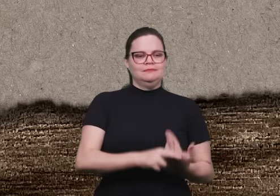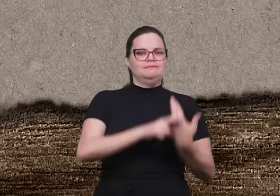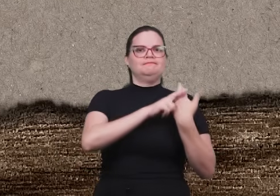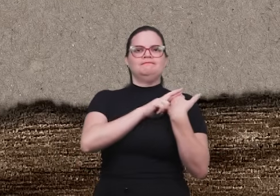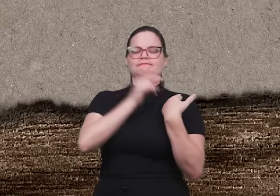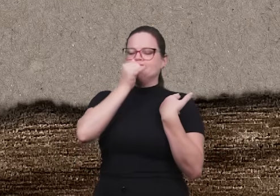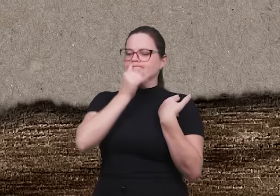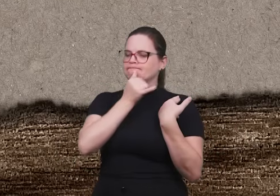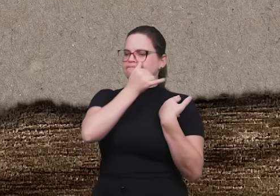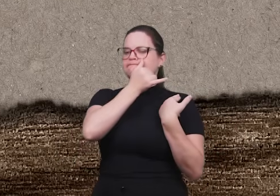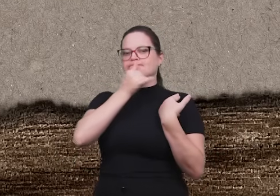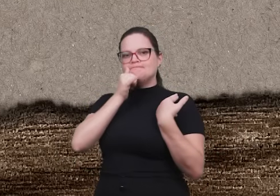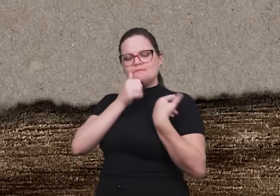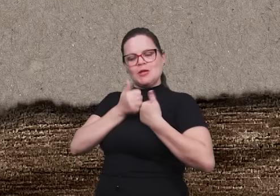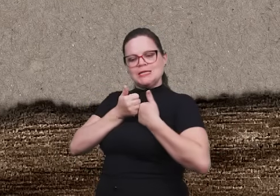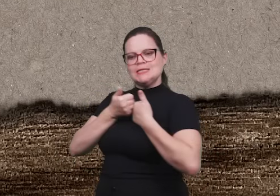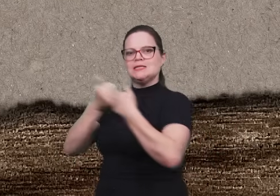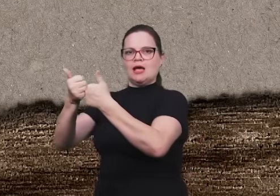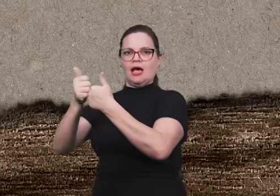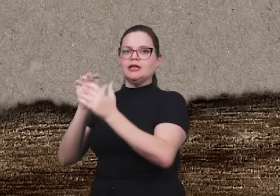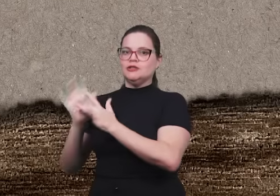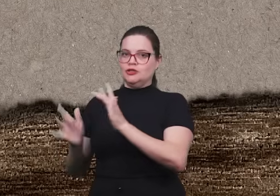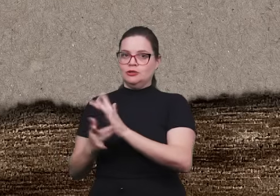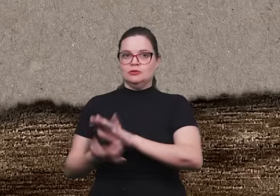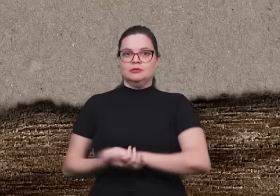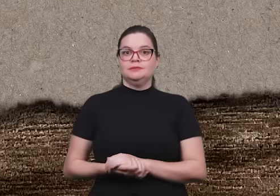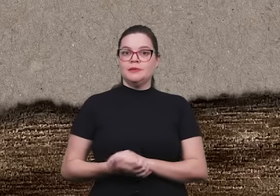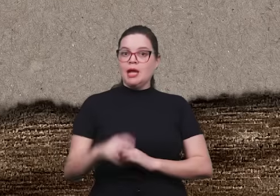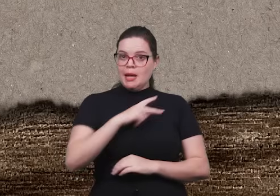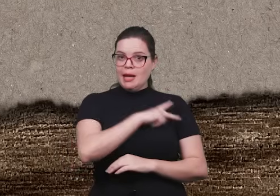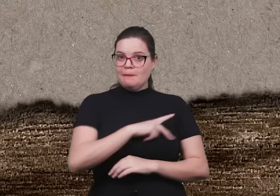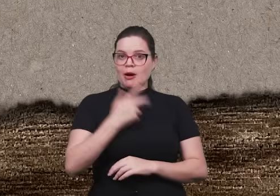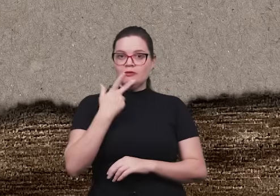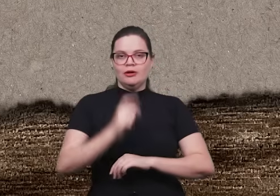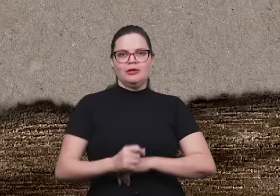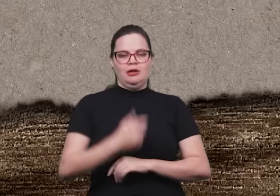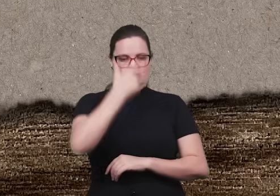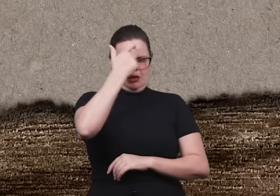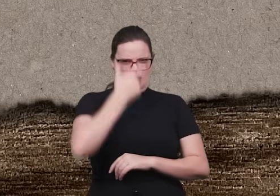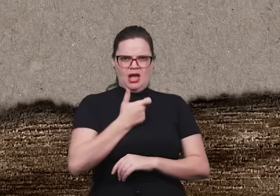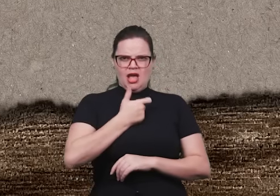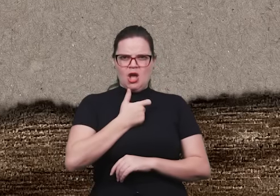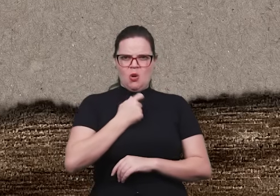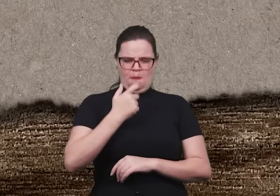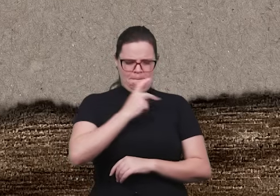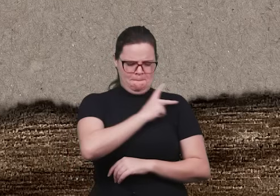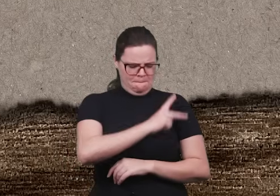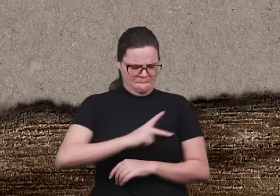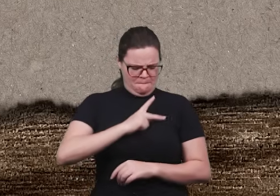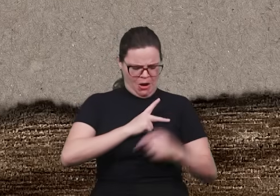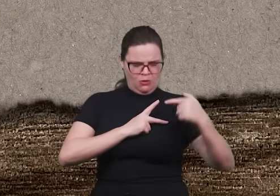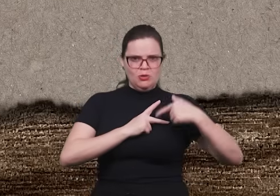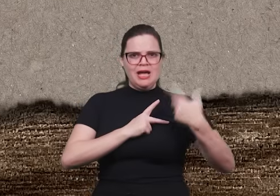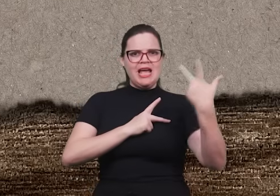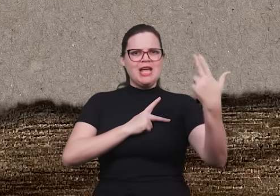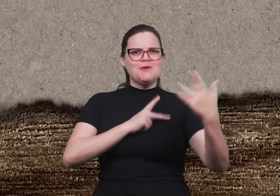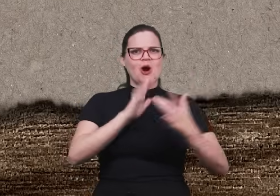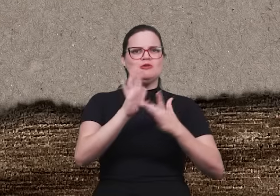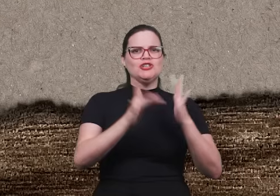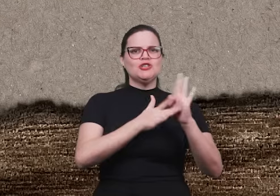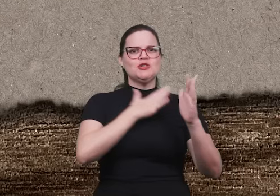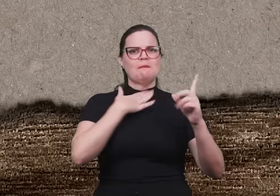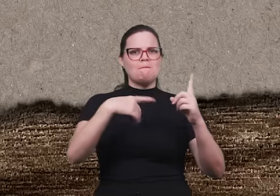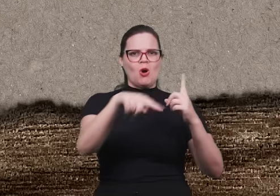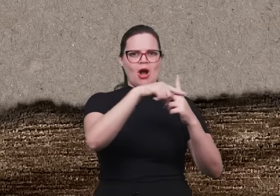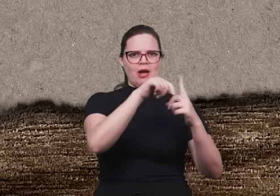O apóstolo Paulo também confirma isso dizendo: eu, Paulo, já estou crucificado com Cristo, e